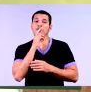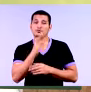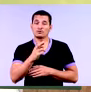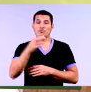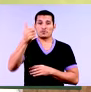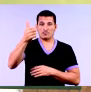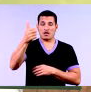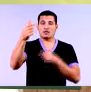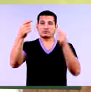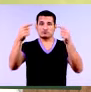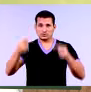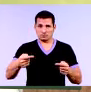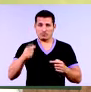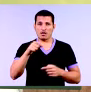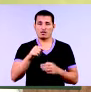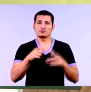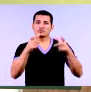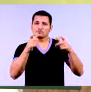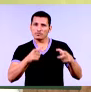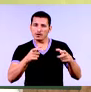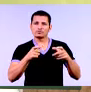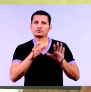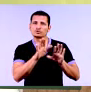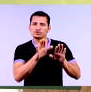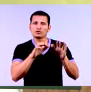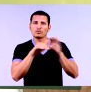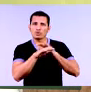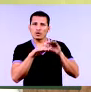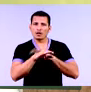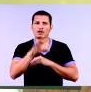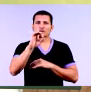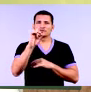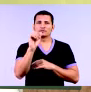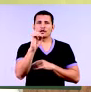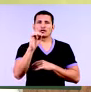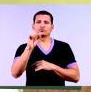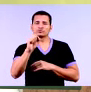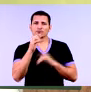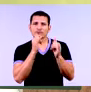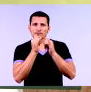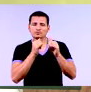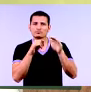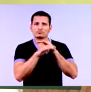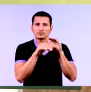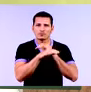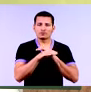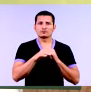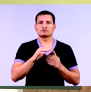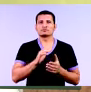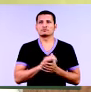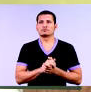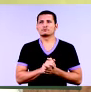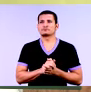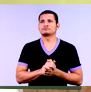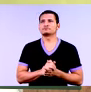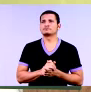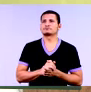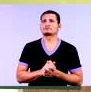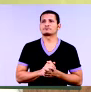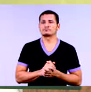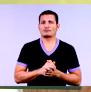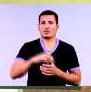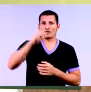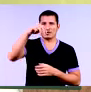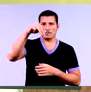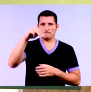são espaços reservados para alocar determinado tipo de dados, né, variáveis em um determinado tipo, em um determinado espaço